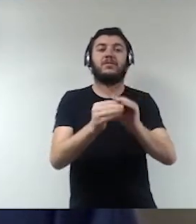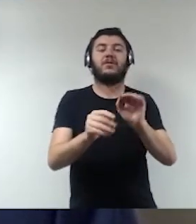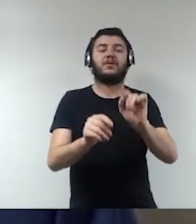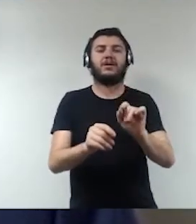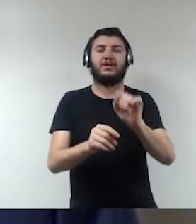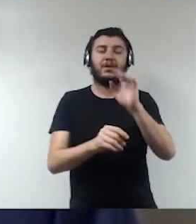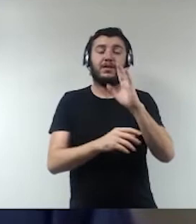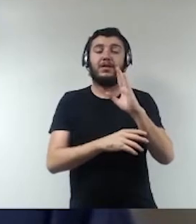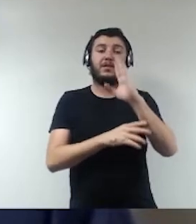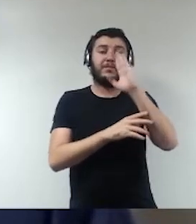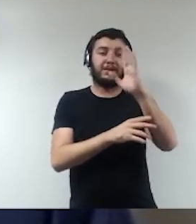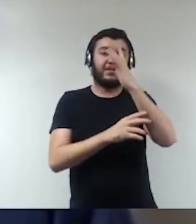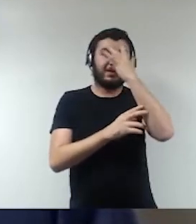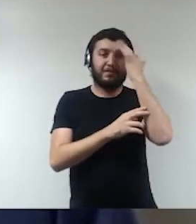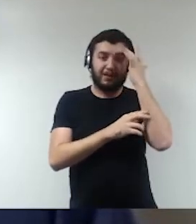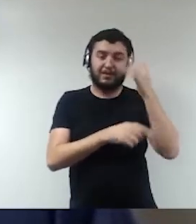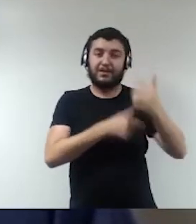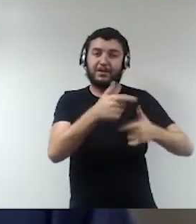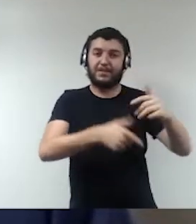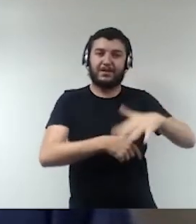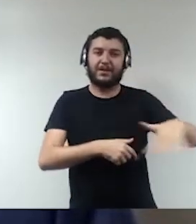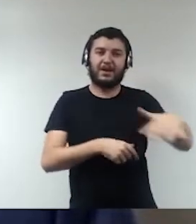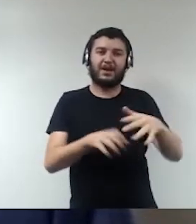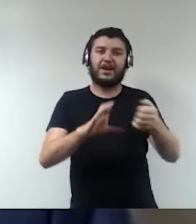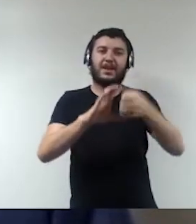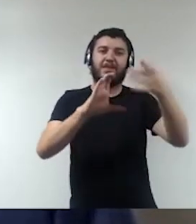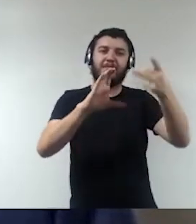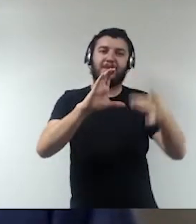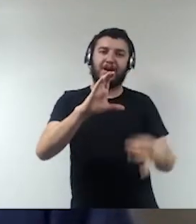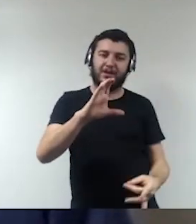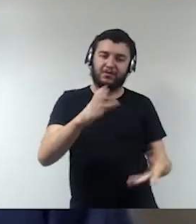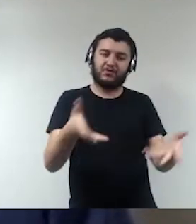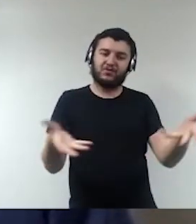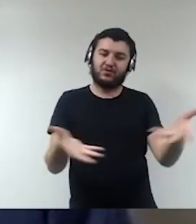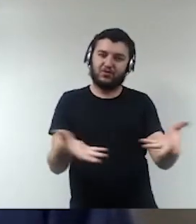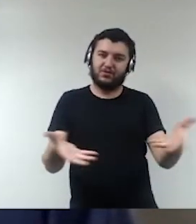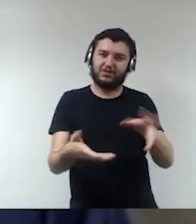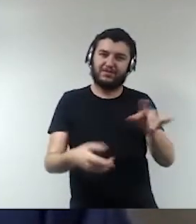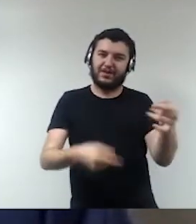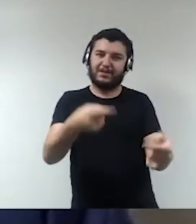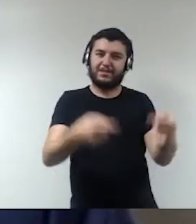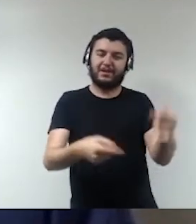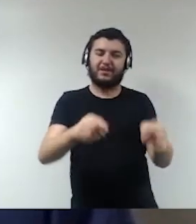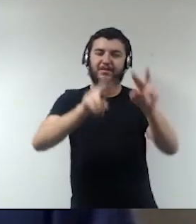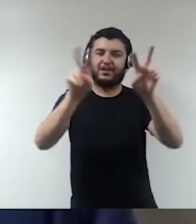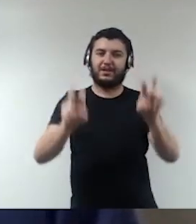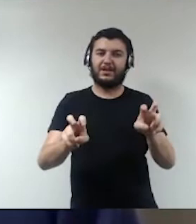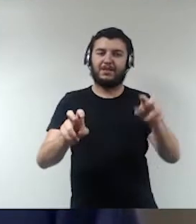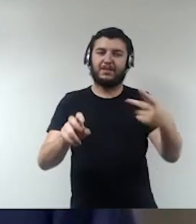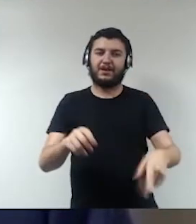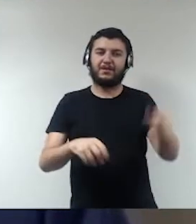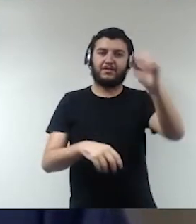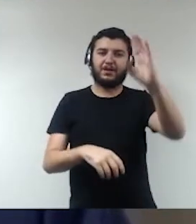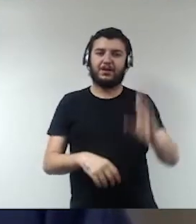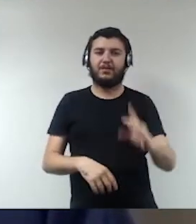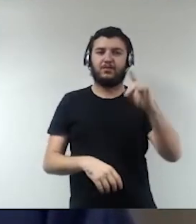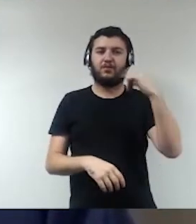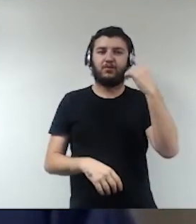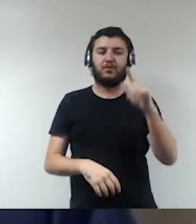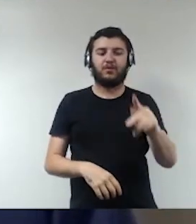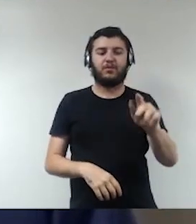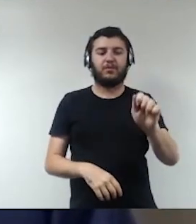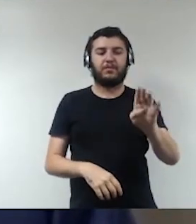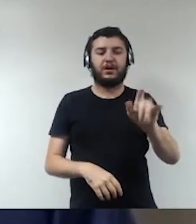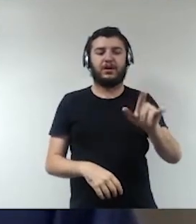que abordarão os aspectos mais atuais e também mais importantes sobre o tema no Brasil. O doutor Pablo Arruda e